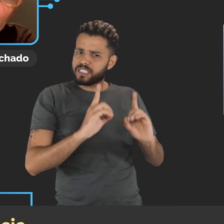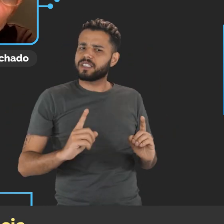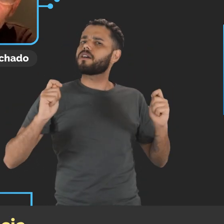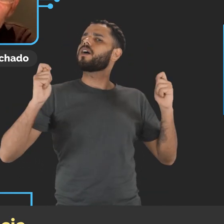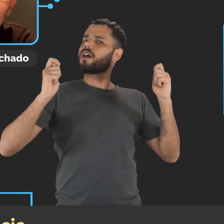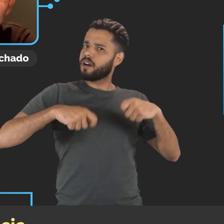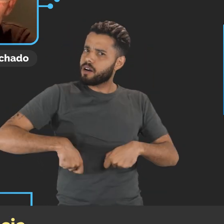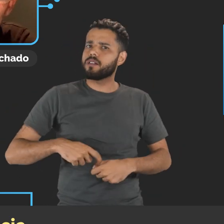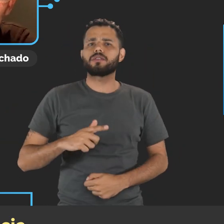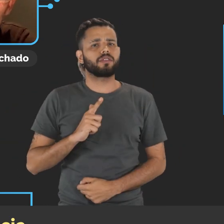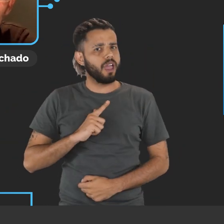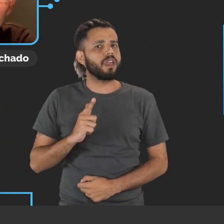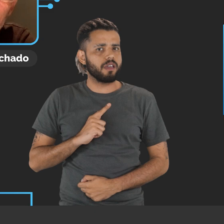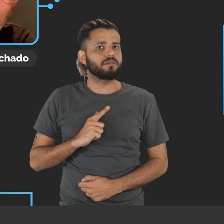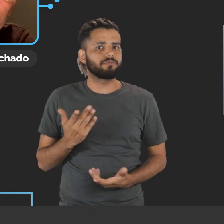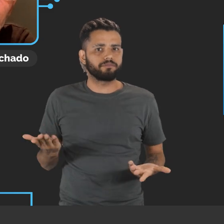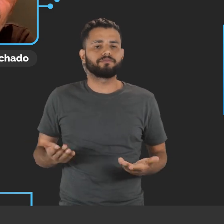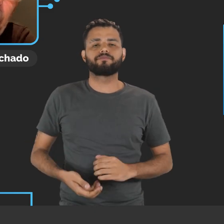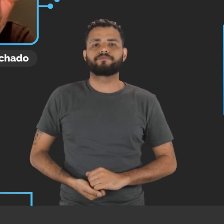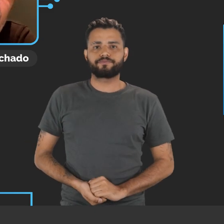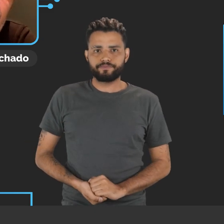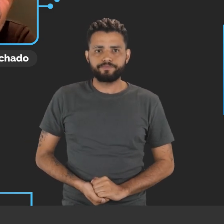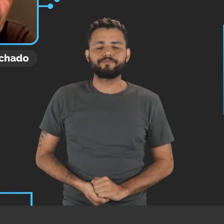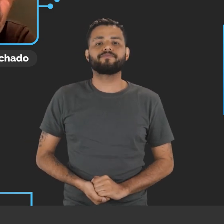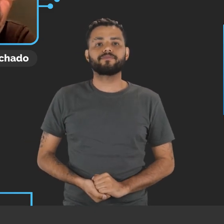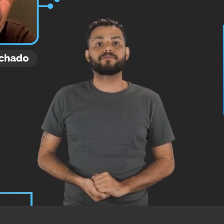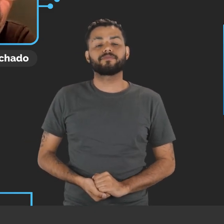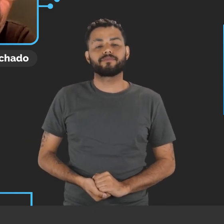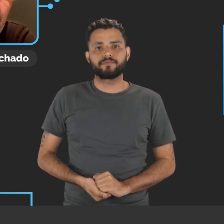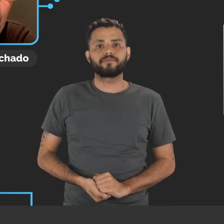as pessoas com deficiência têm.